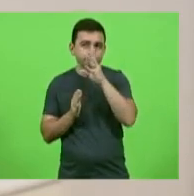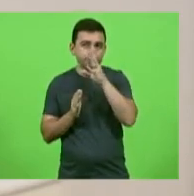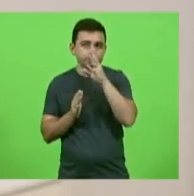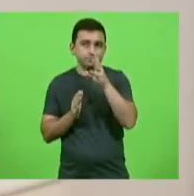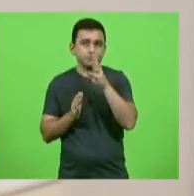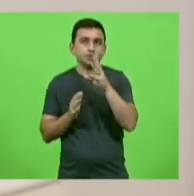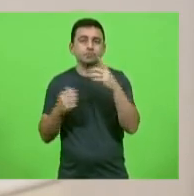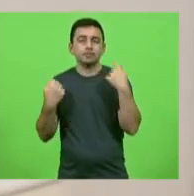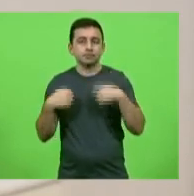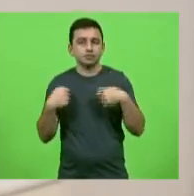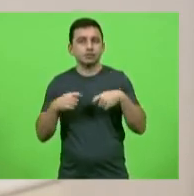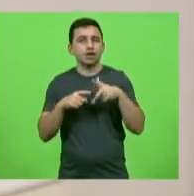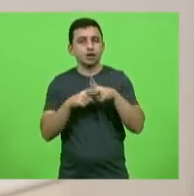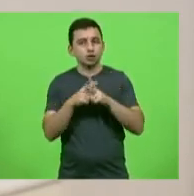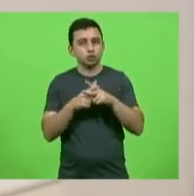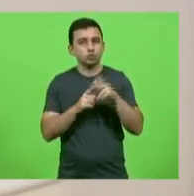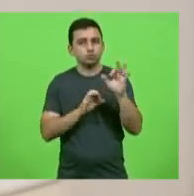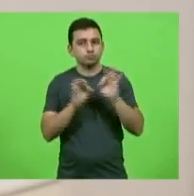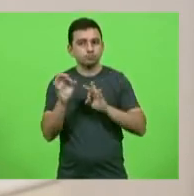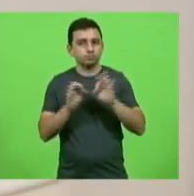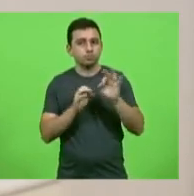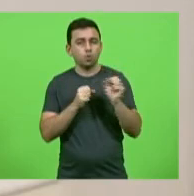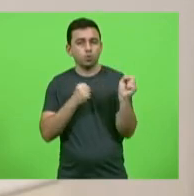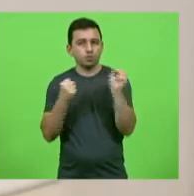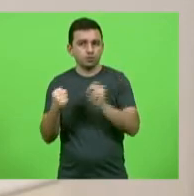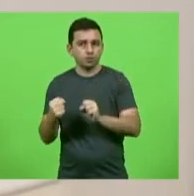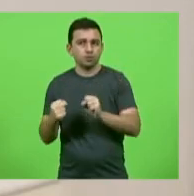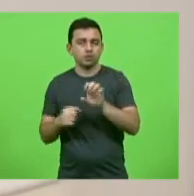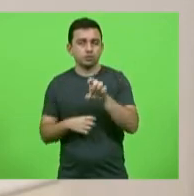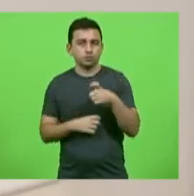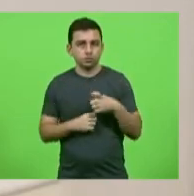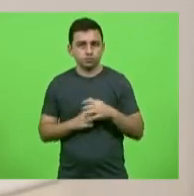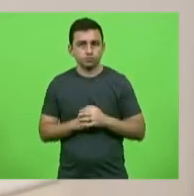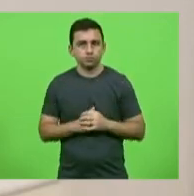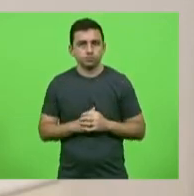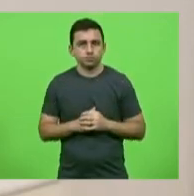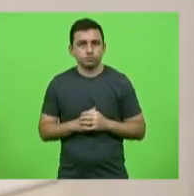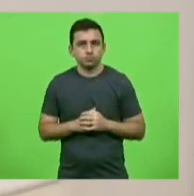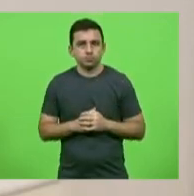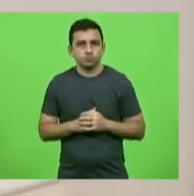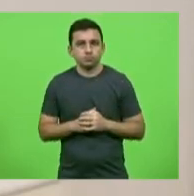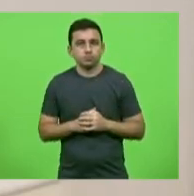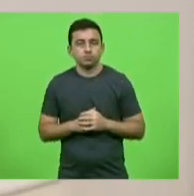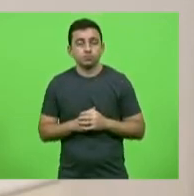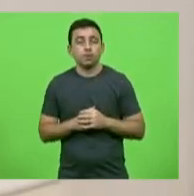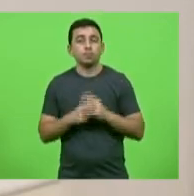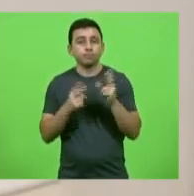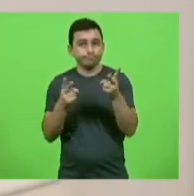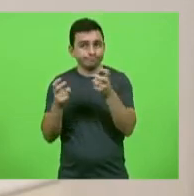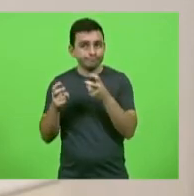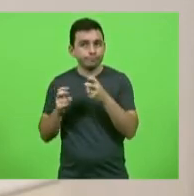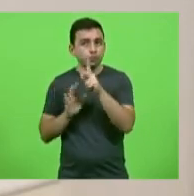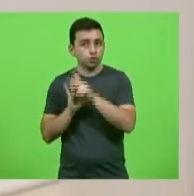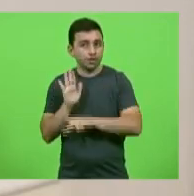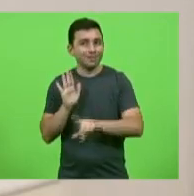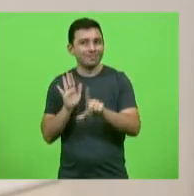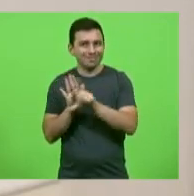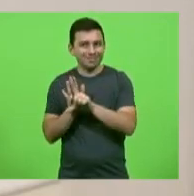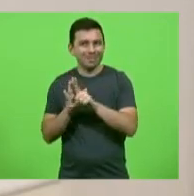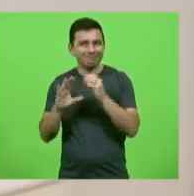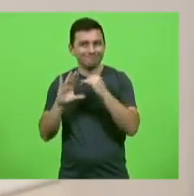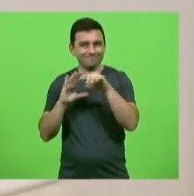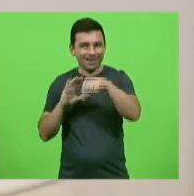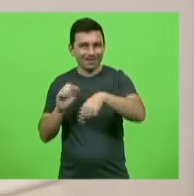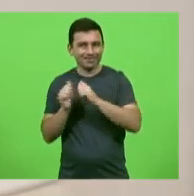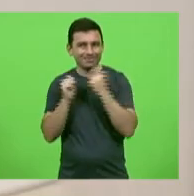de ajustes por parte do Poder Executivo. Fecha aspas. Observe-se que o projeto de lei encaminhado à Assembleia